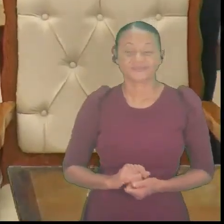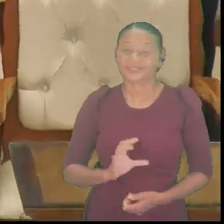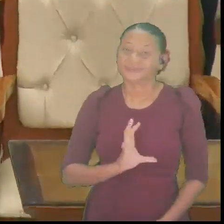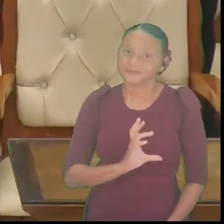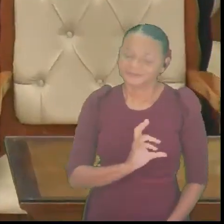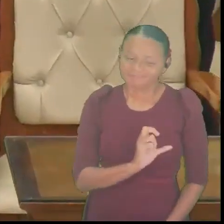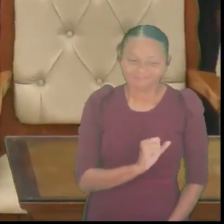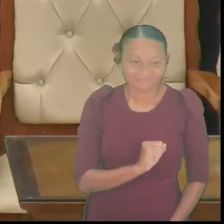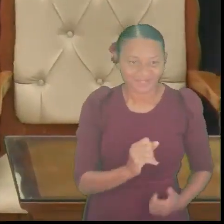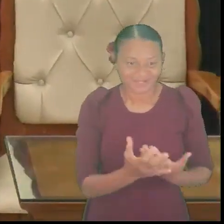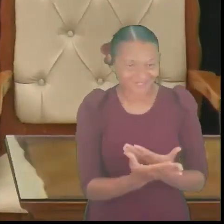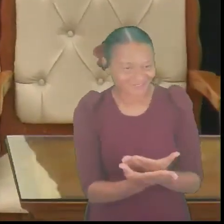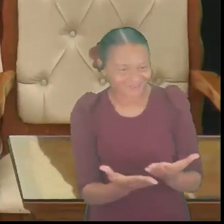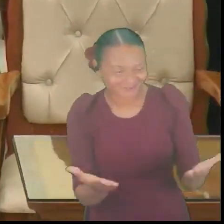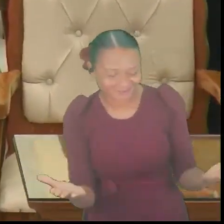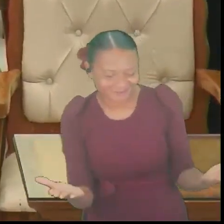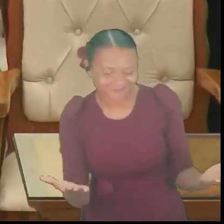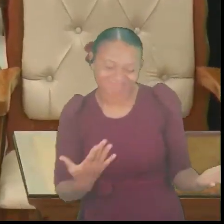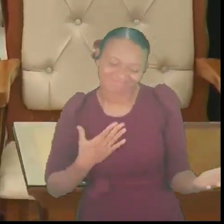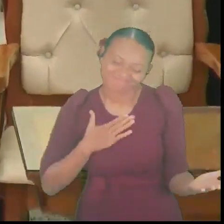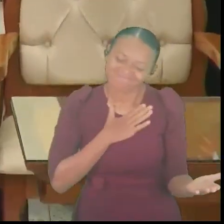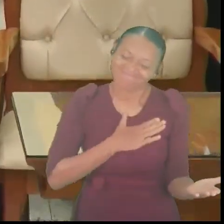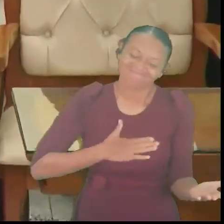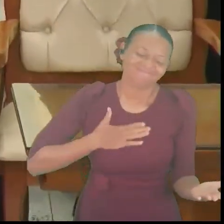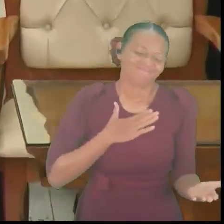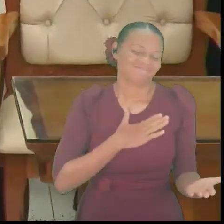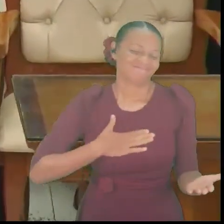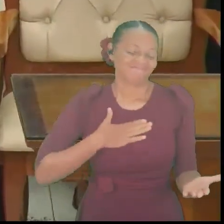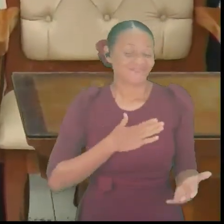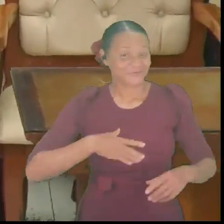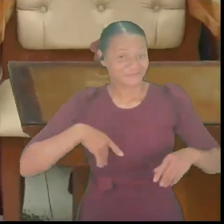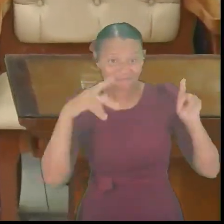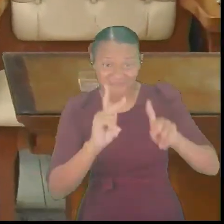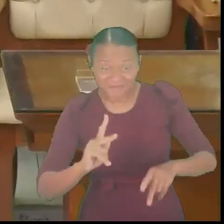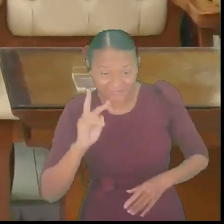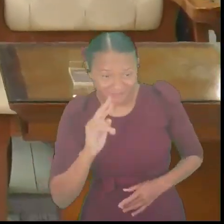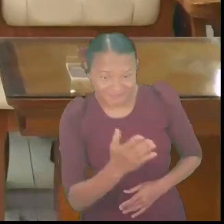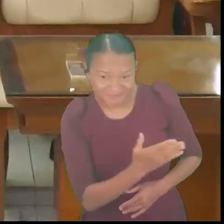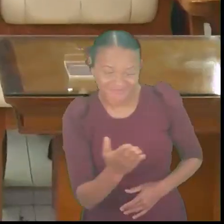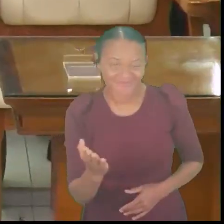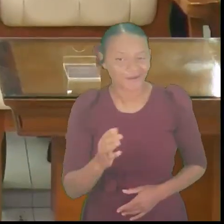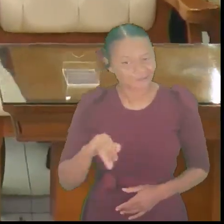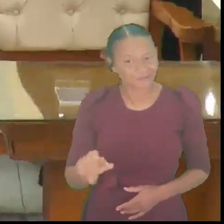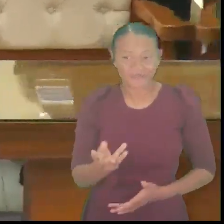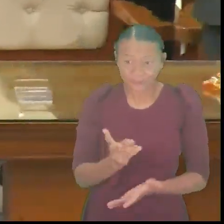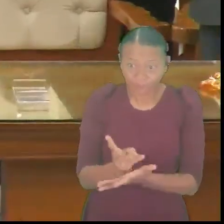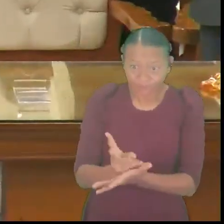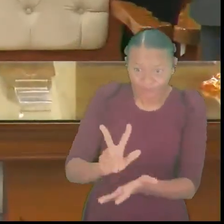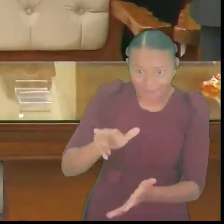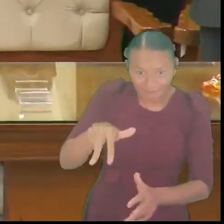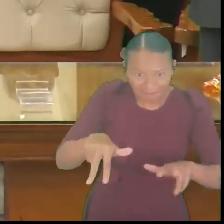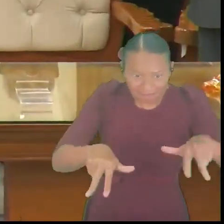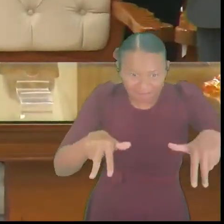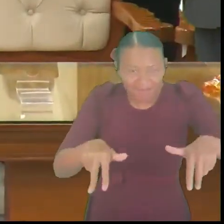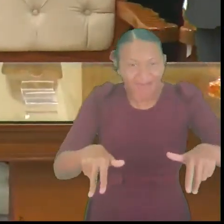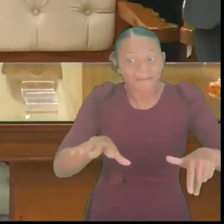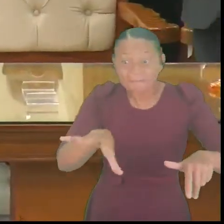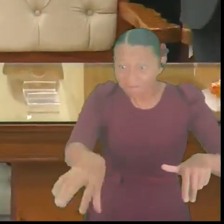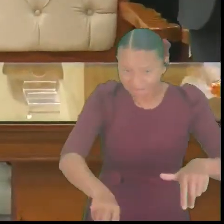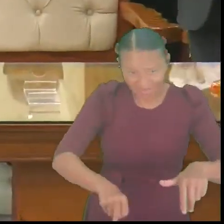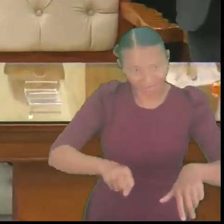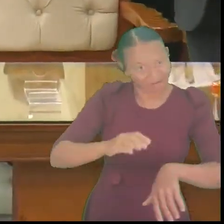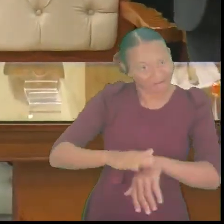Amados, com prazer, quero saudá-los com a paz do Senhor. Vou aproveitar a bondade dos irmãos em estarem em pé e convidá-los a abrirmos as nossas